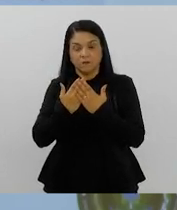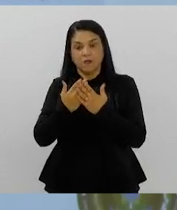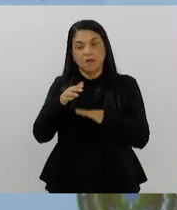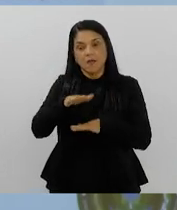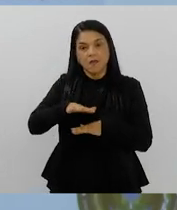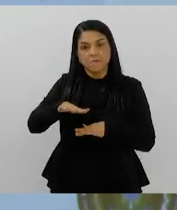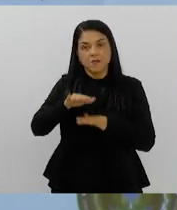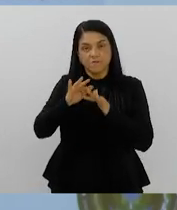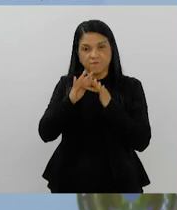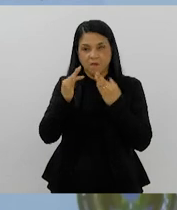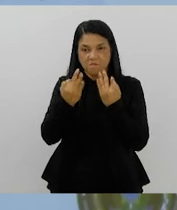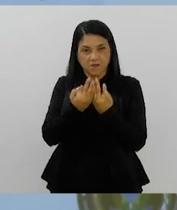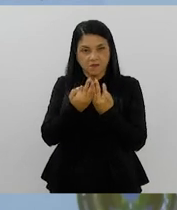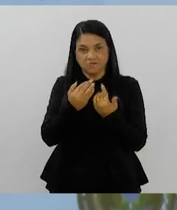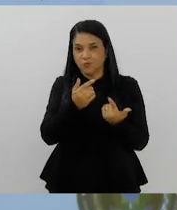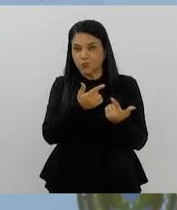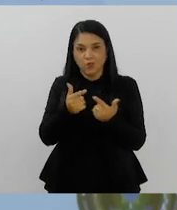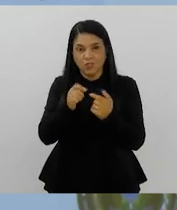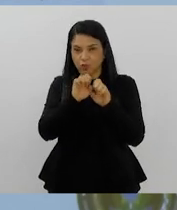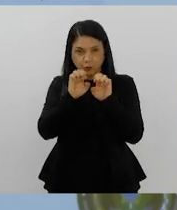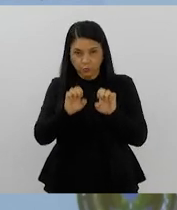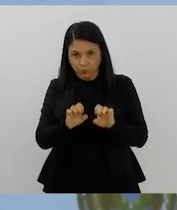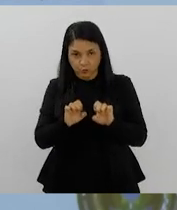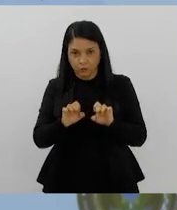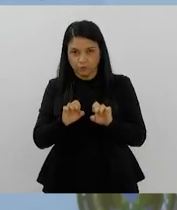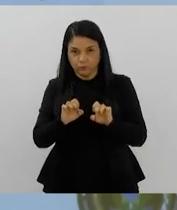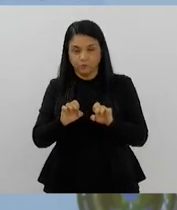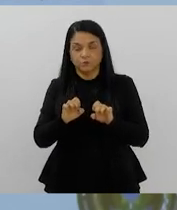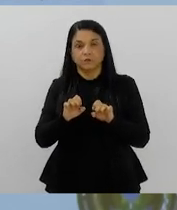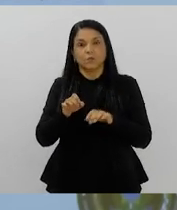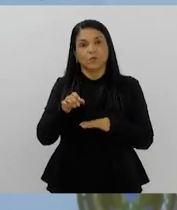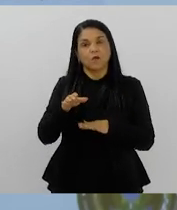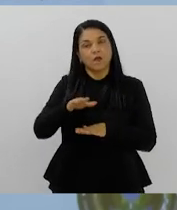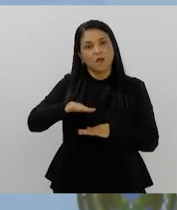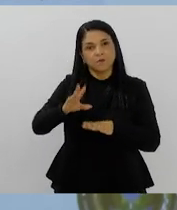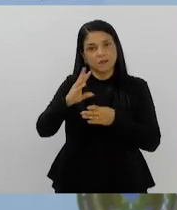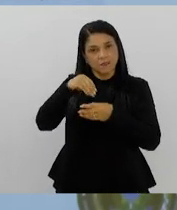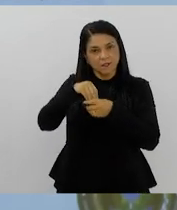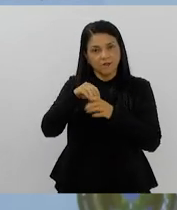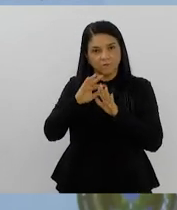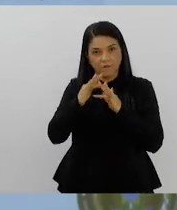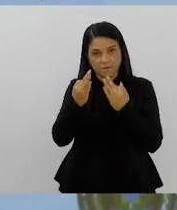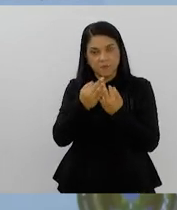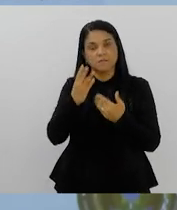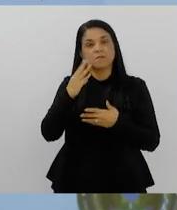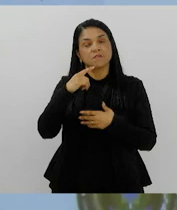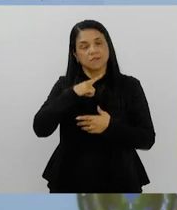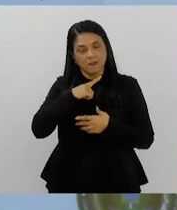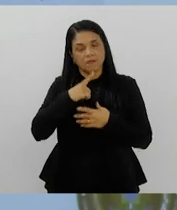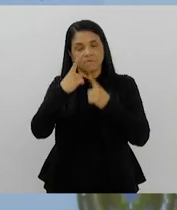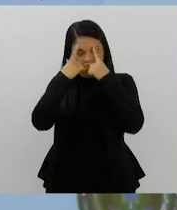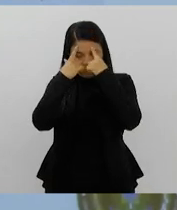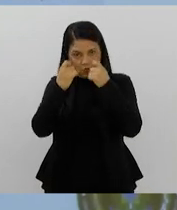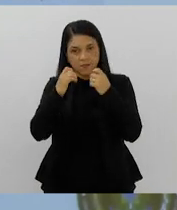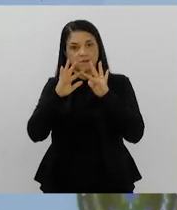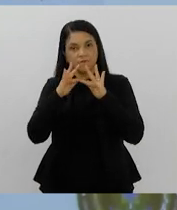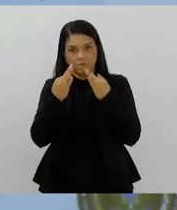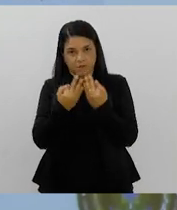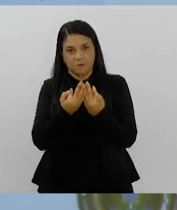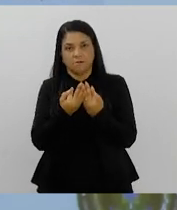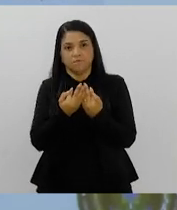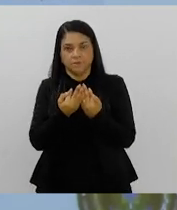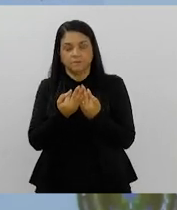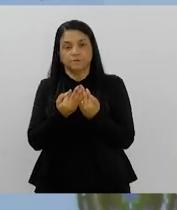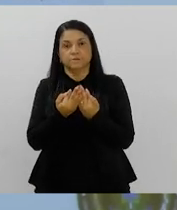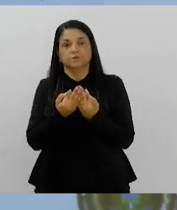familiar desestruturado e que também o seu ambiente familiar ele tem histórico de violência. Também